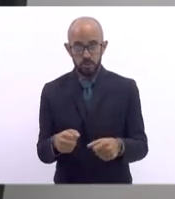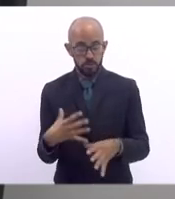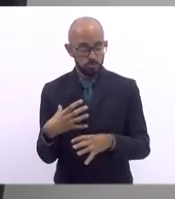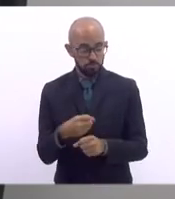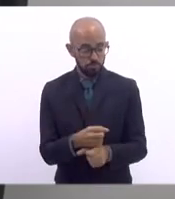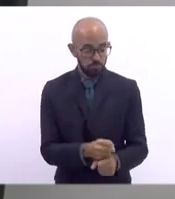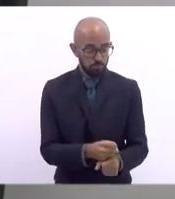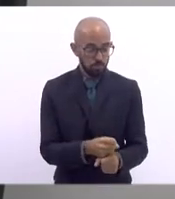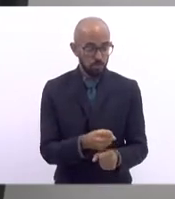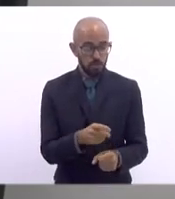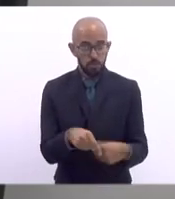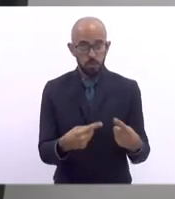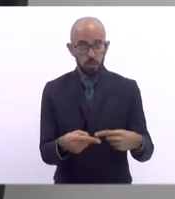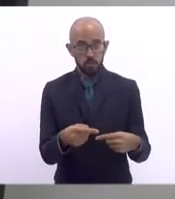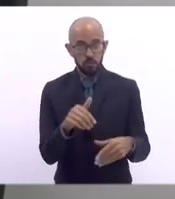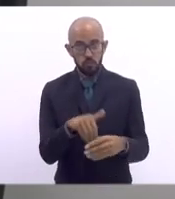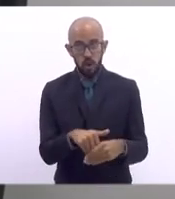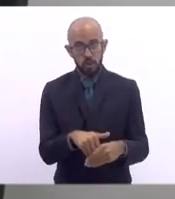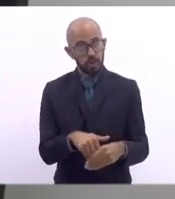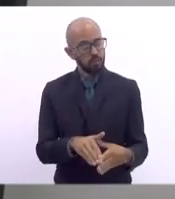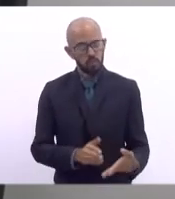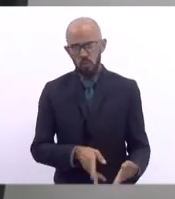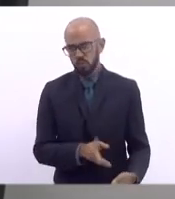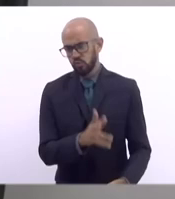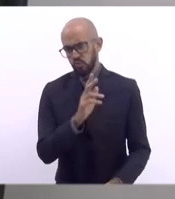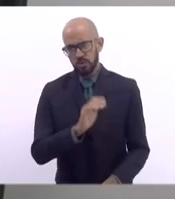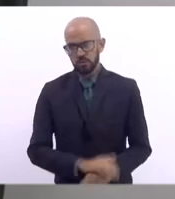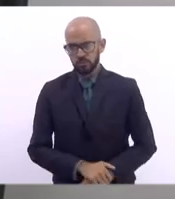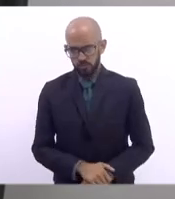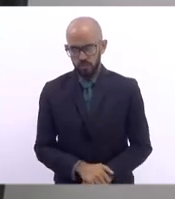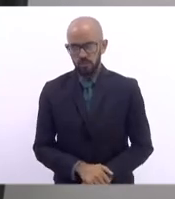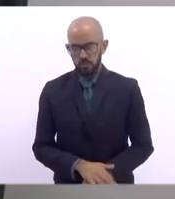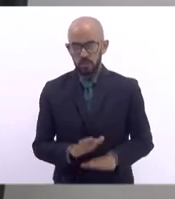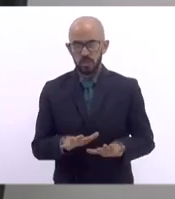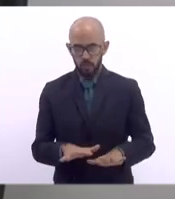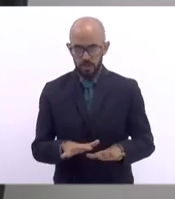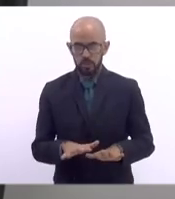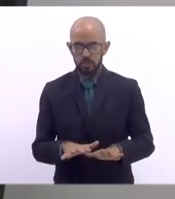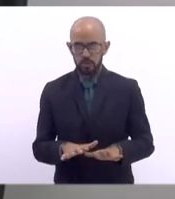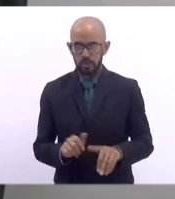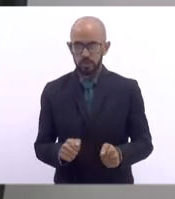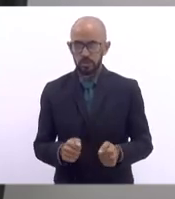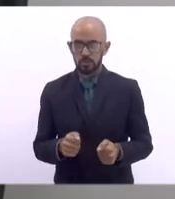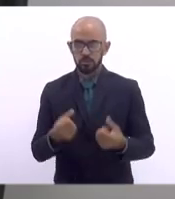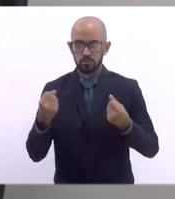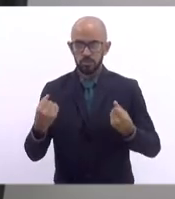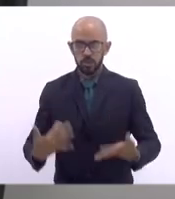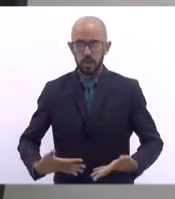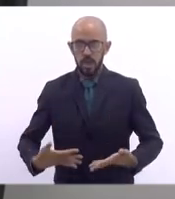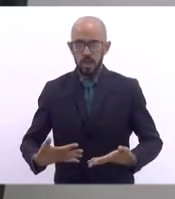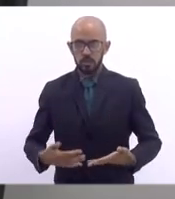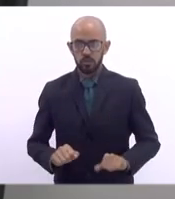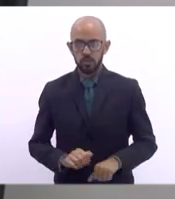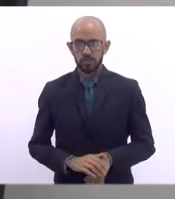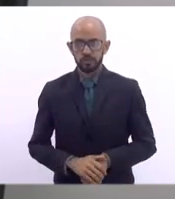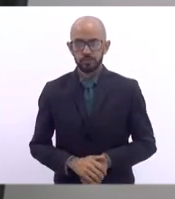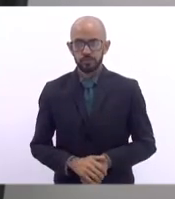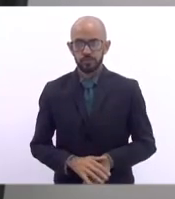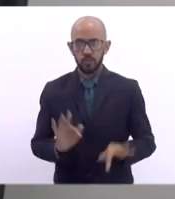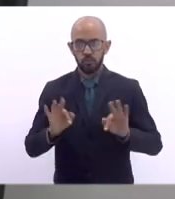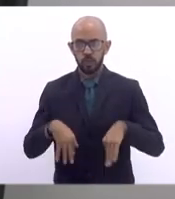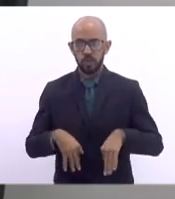levantou bota a prova tal e uma em frente né então assim posto damos por